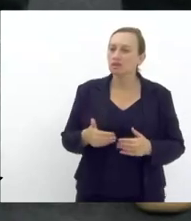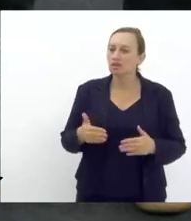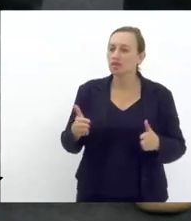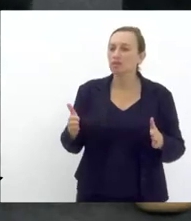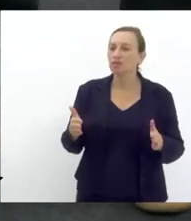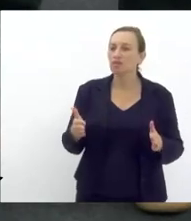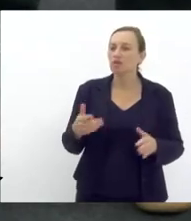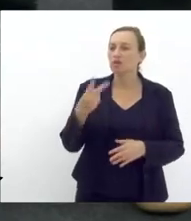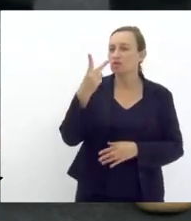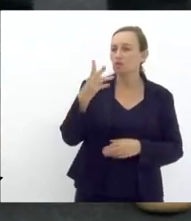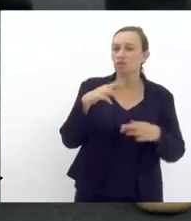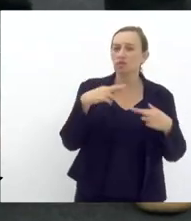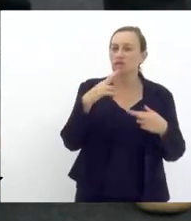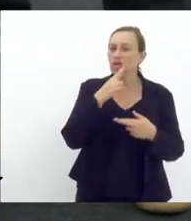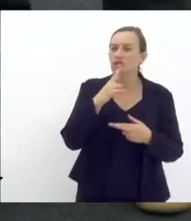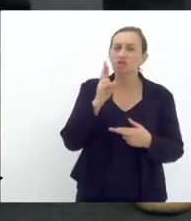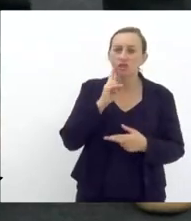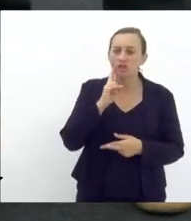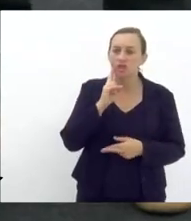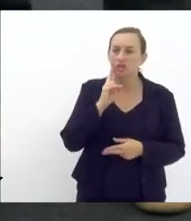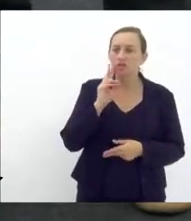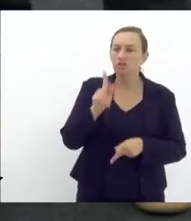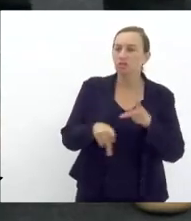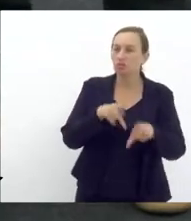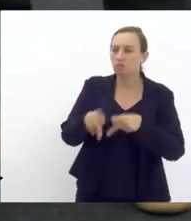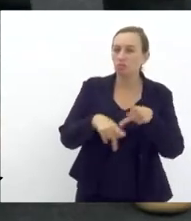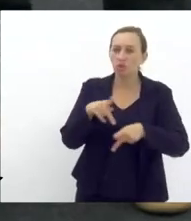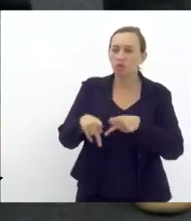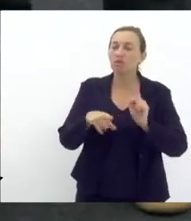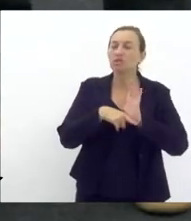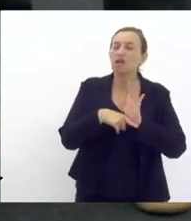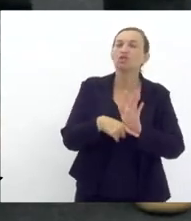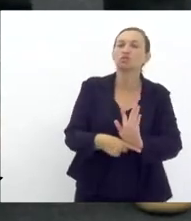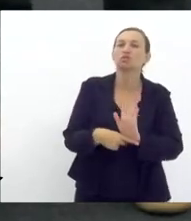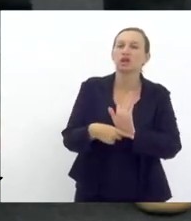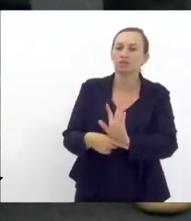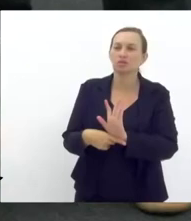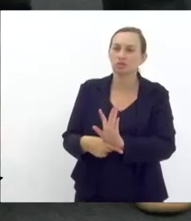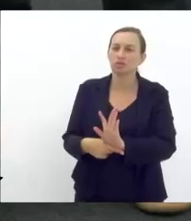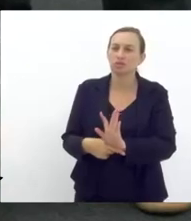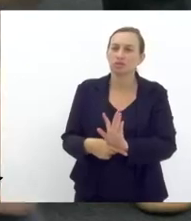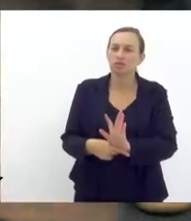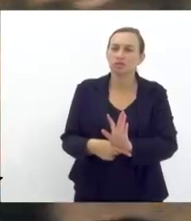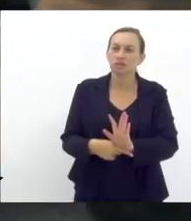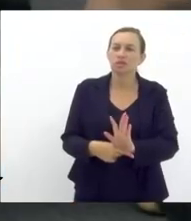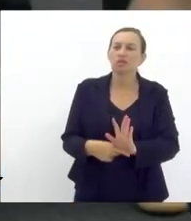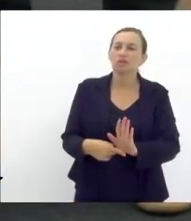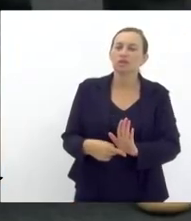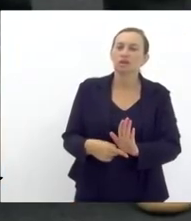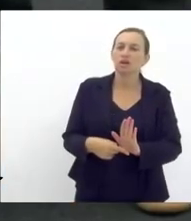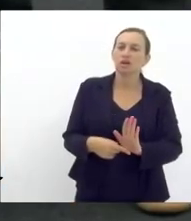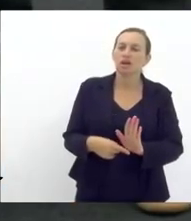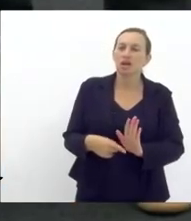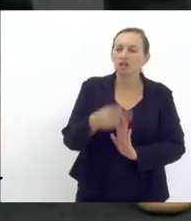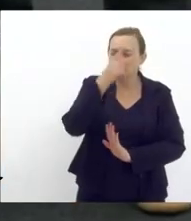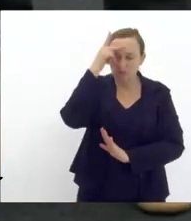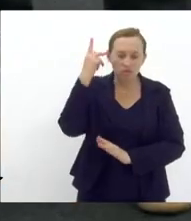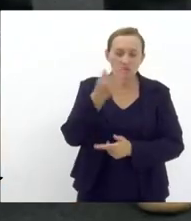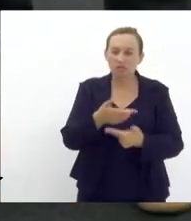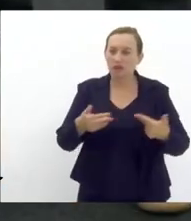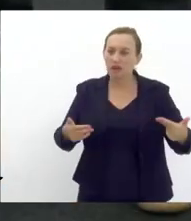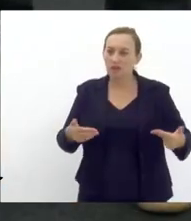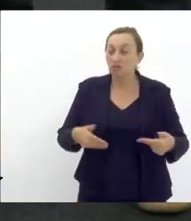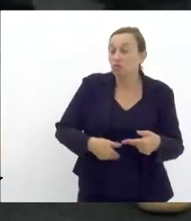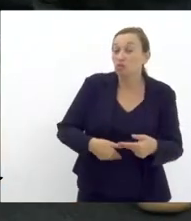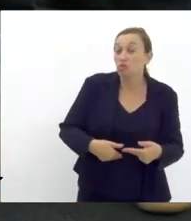dois restaurantes populares e tem ajudado a matar a fome de milhares de família